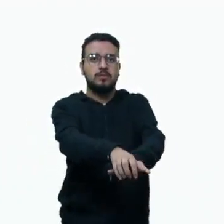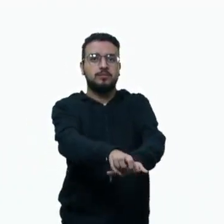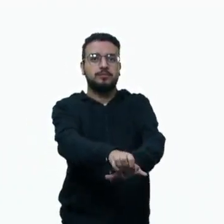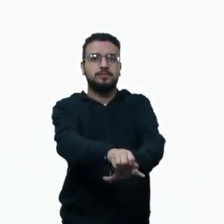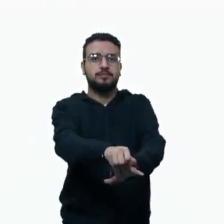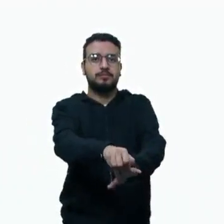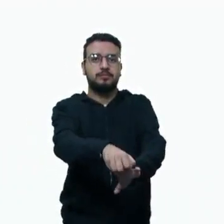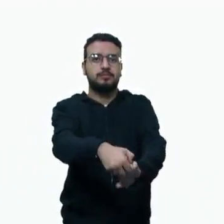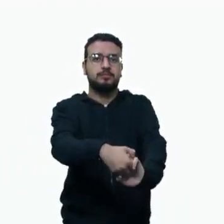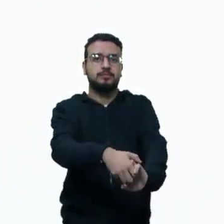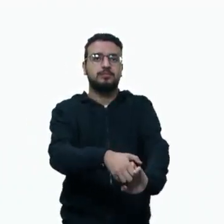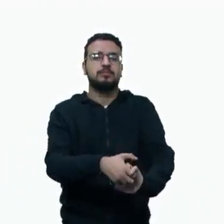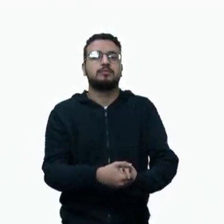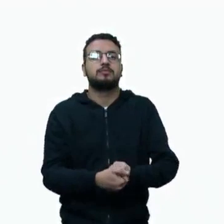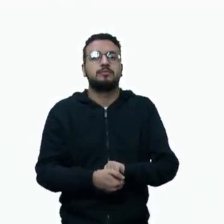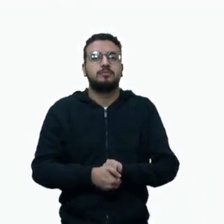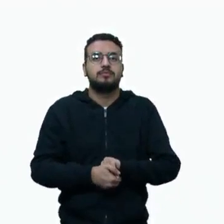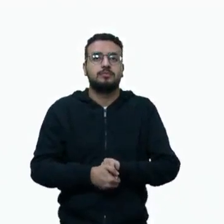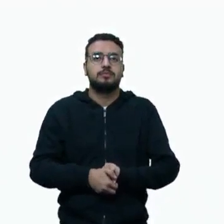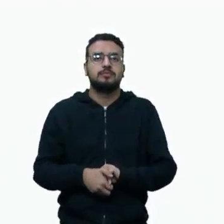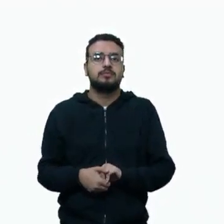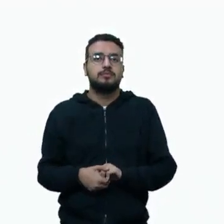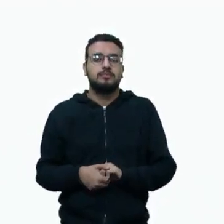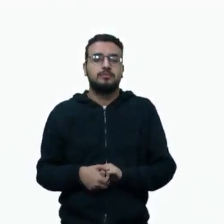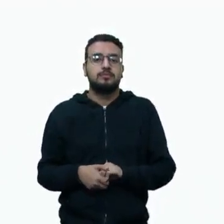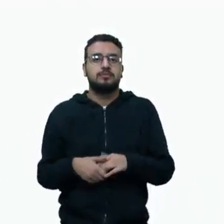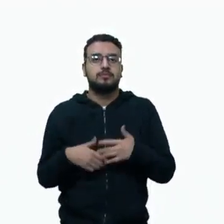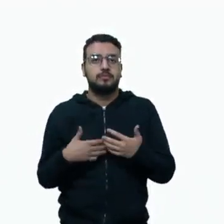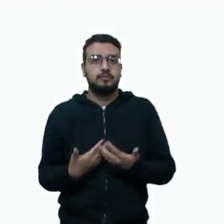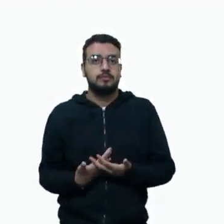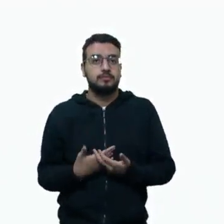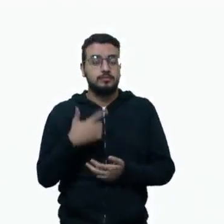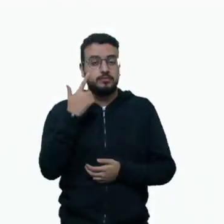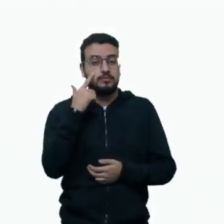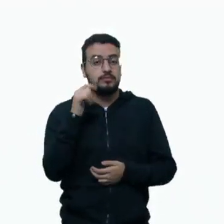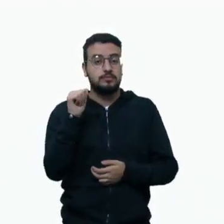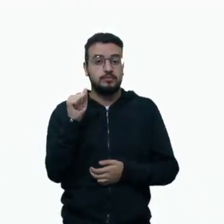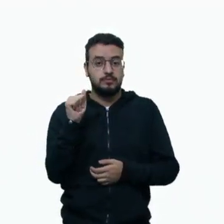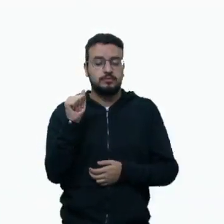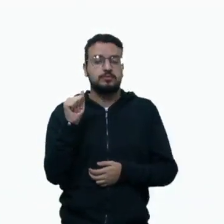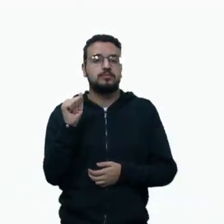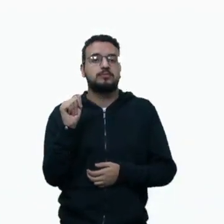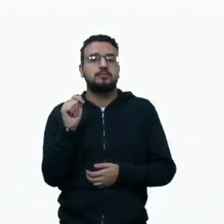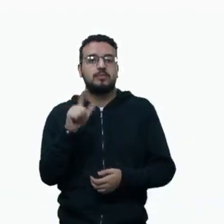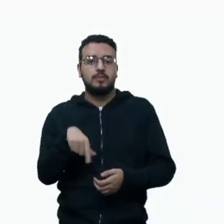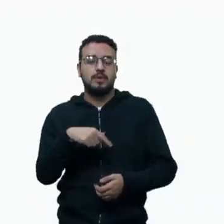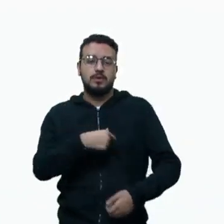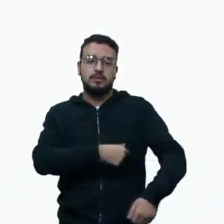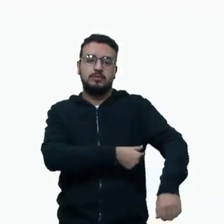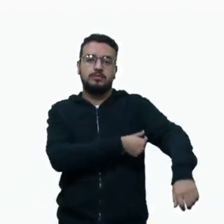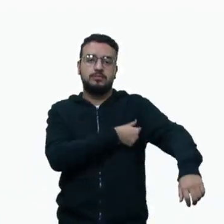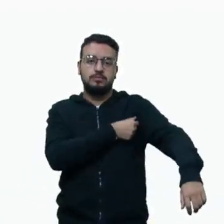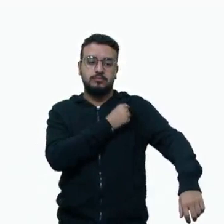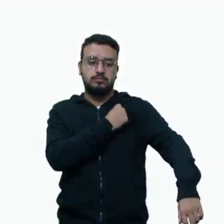transferências de artérias, tá? Artéria, vou colocar um A, subclávia,